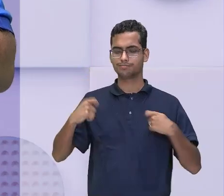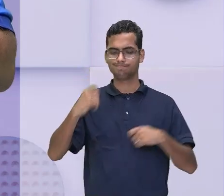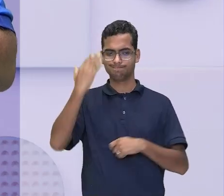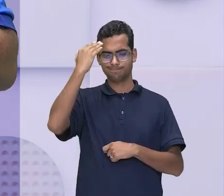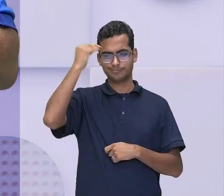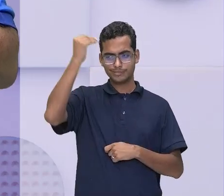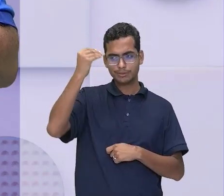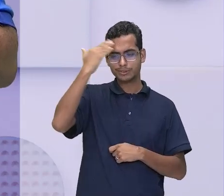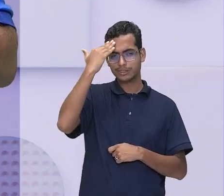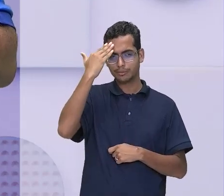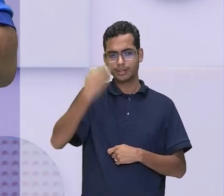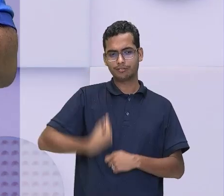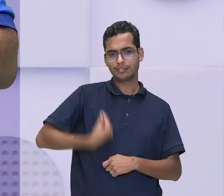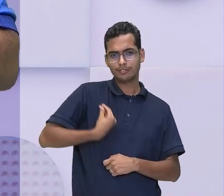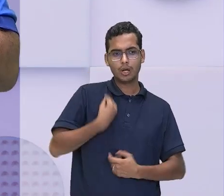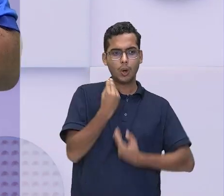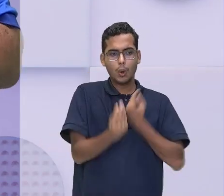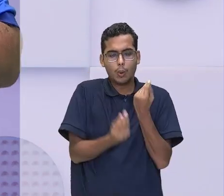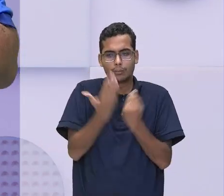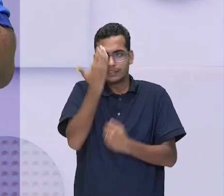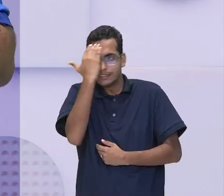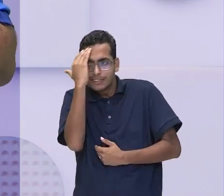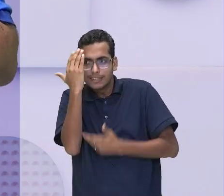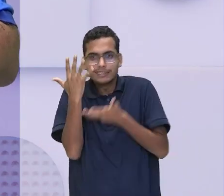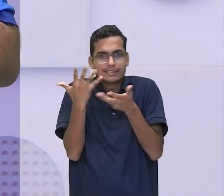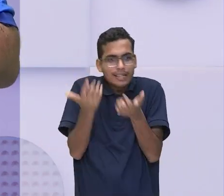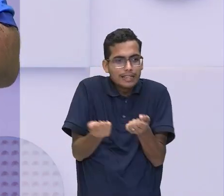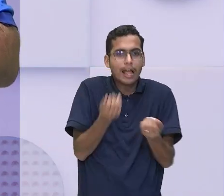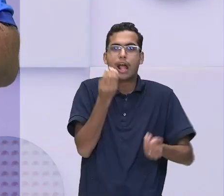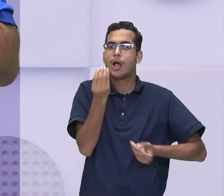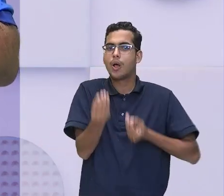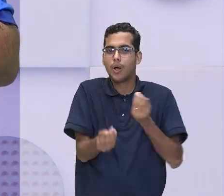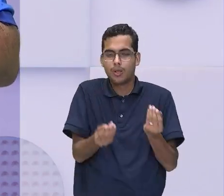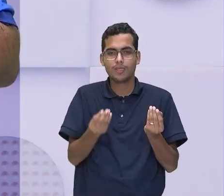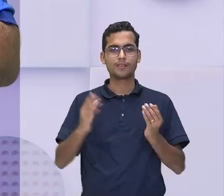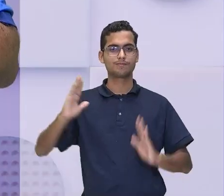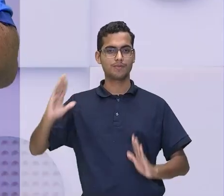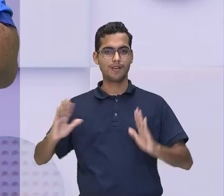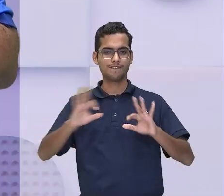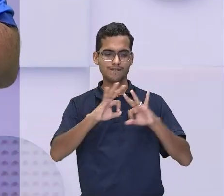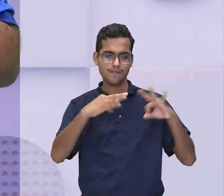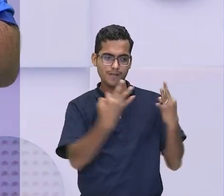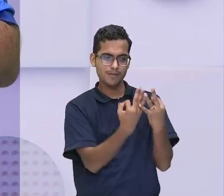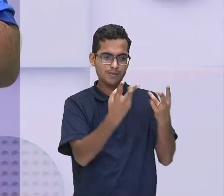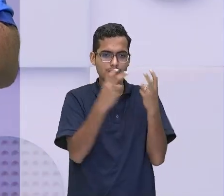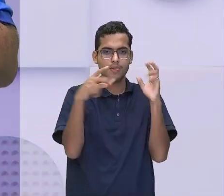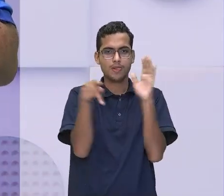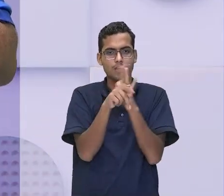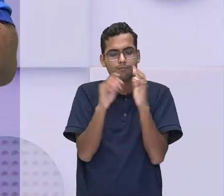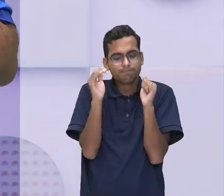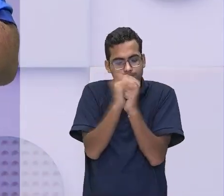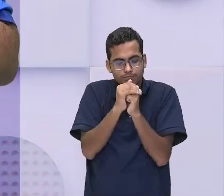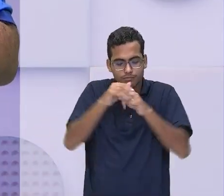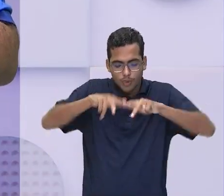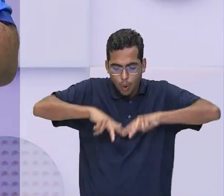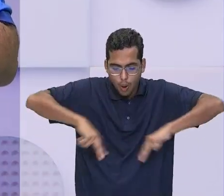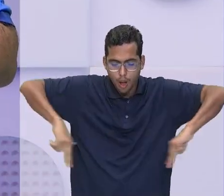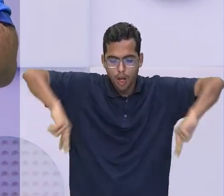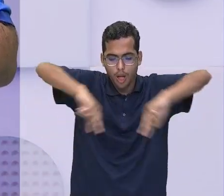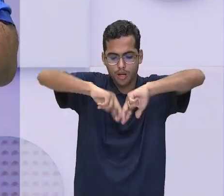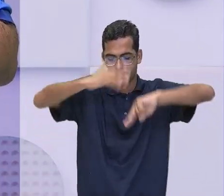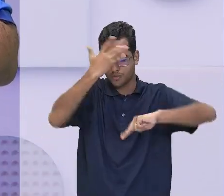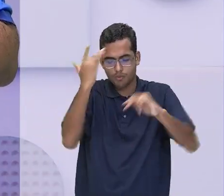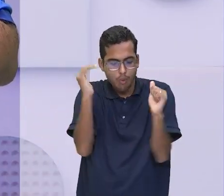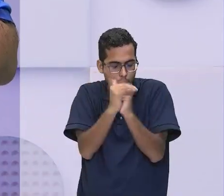espiritualidade, né? Eu mesmo percebi situações que as famílias rezavam ou iam para suas